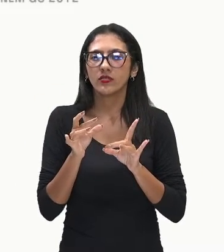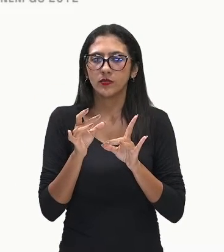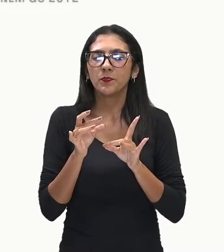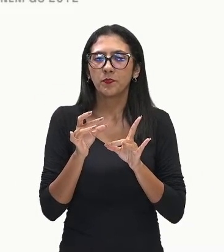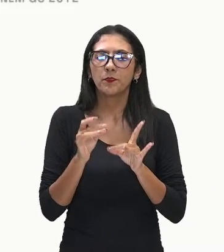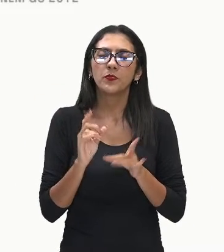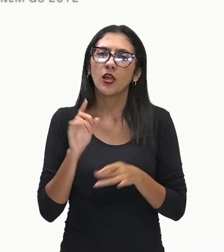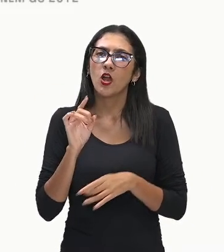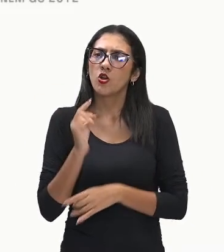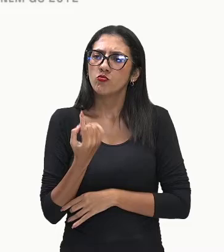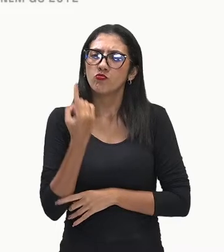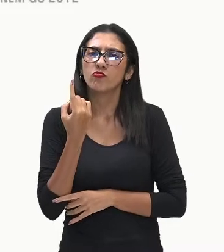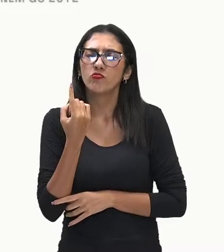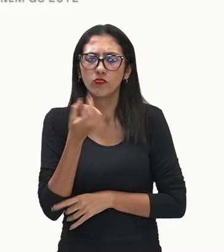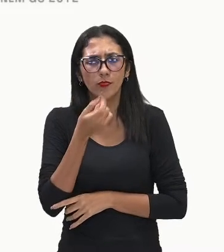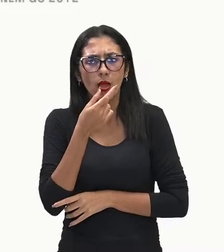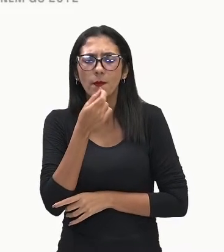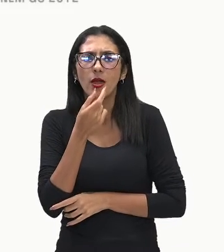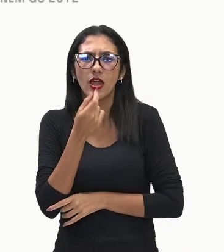longo do ano de